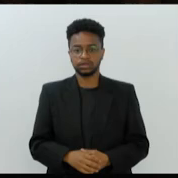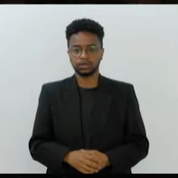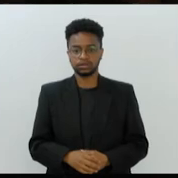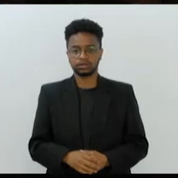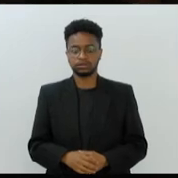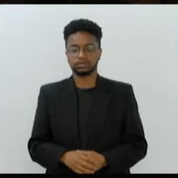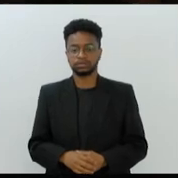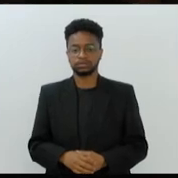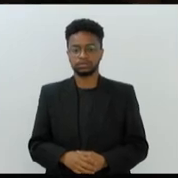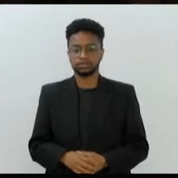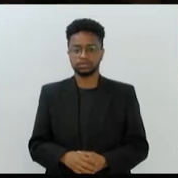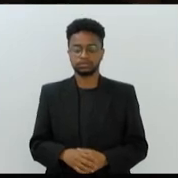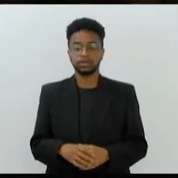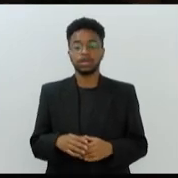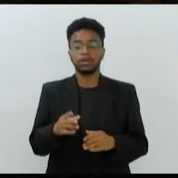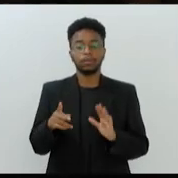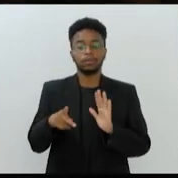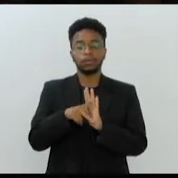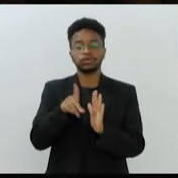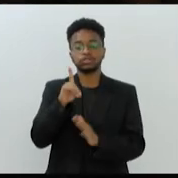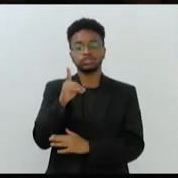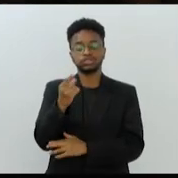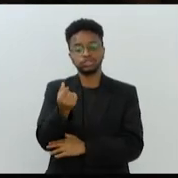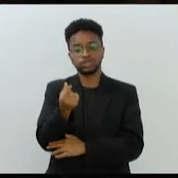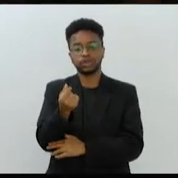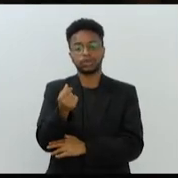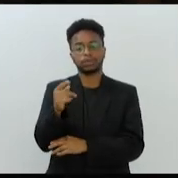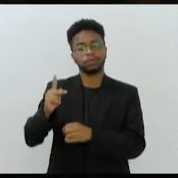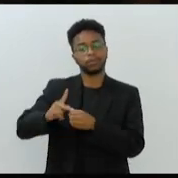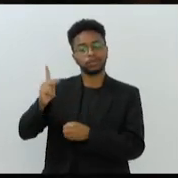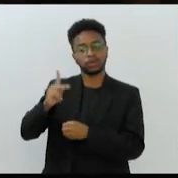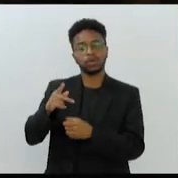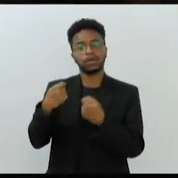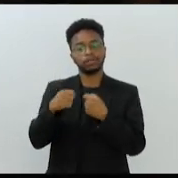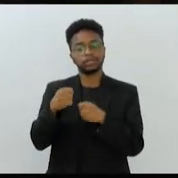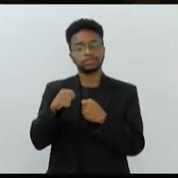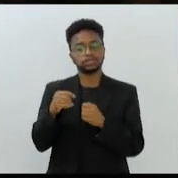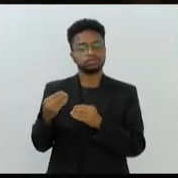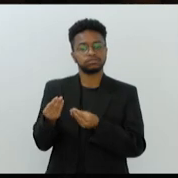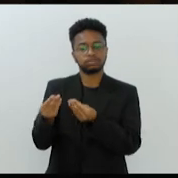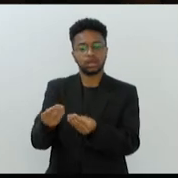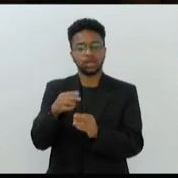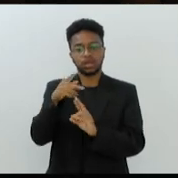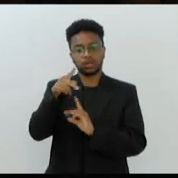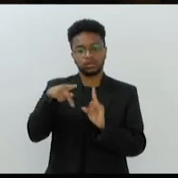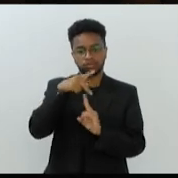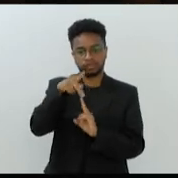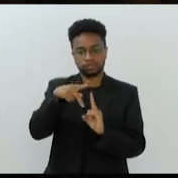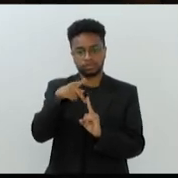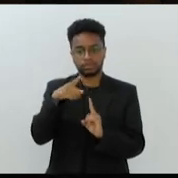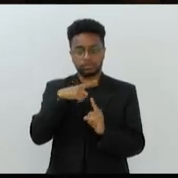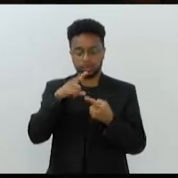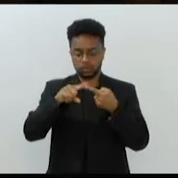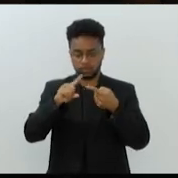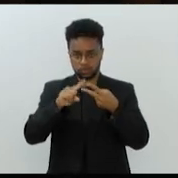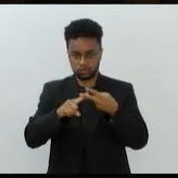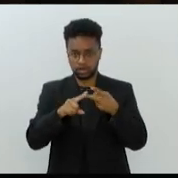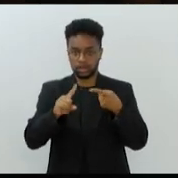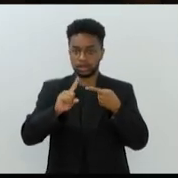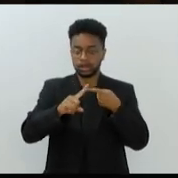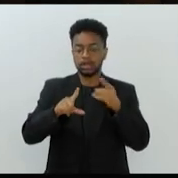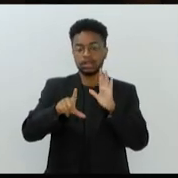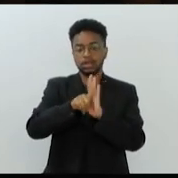que a destinação do dinheiro de royalties de petróleo de participações especiais tem que ser o Rio Previdência. Aponto pelo menos duas: a Lei